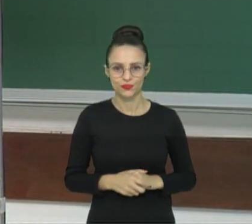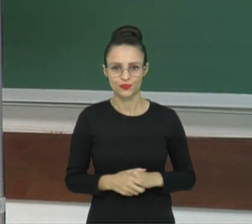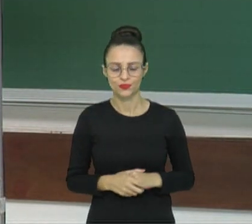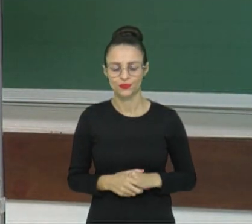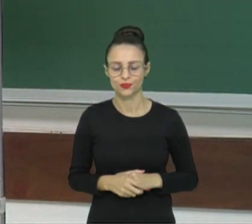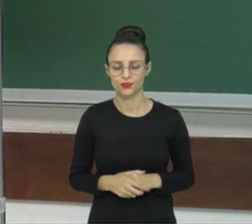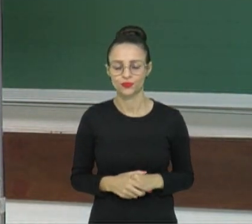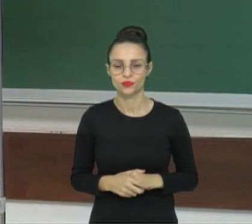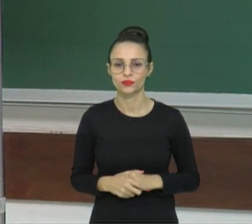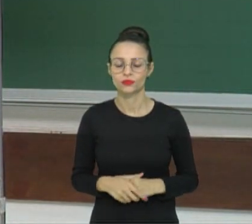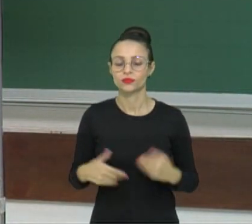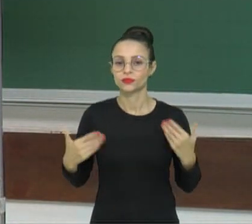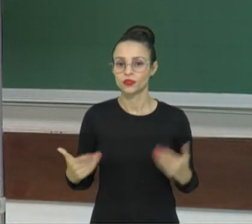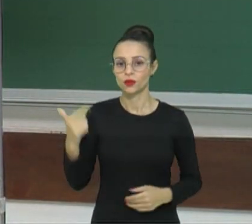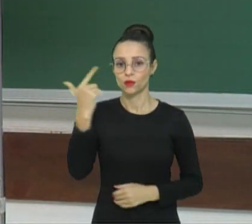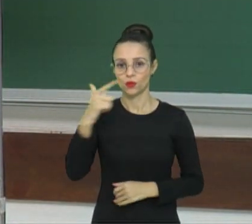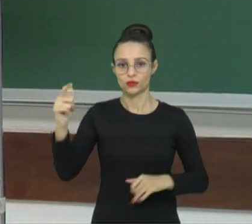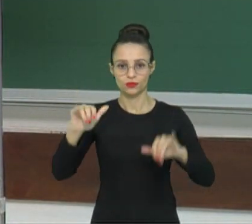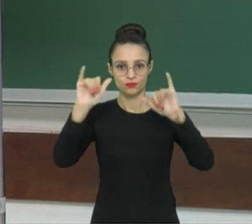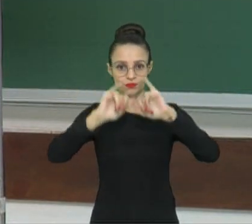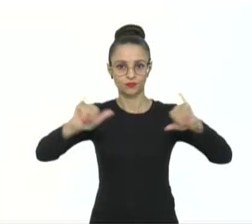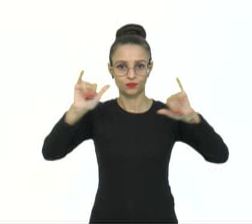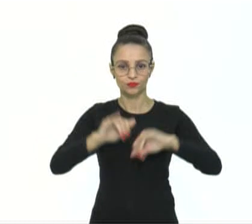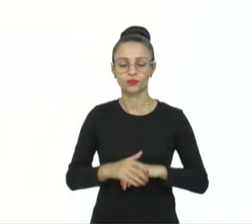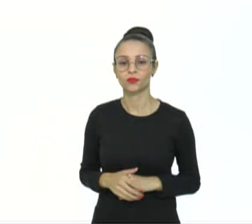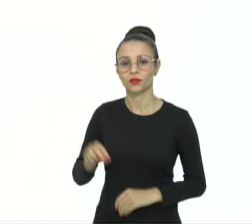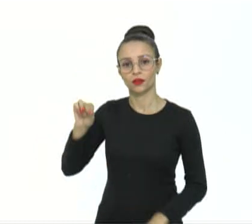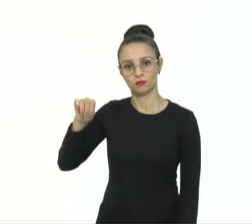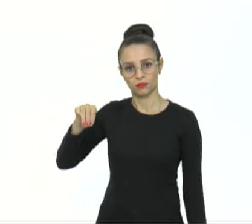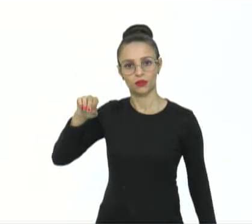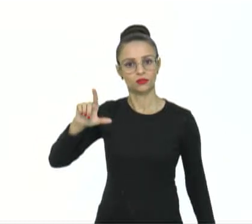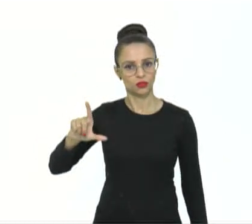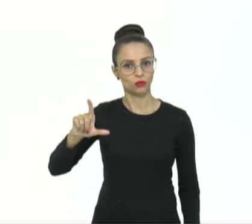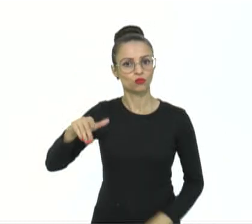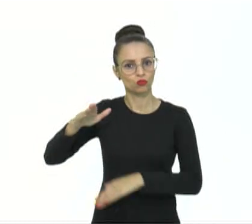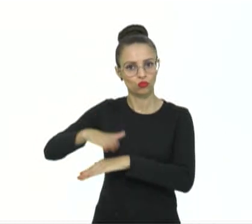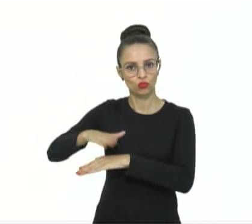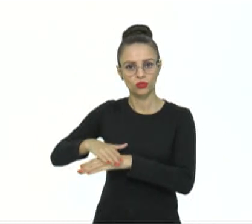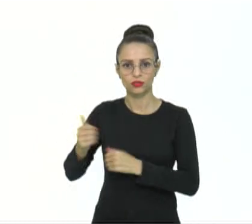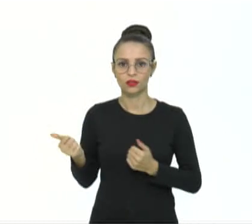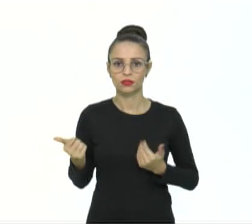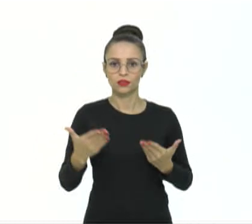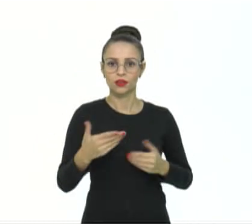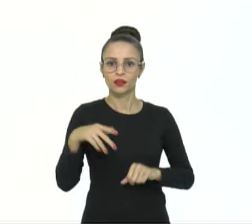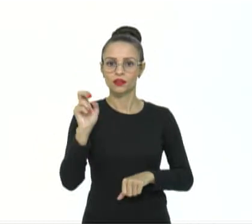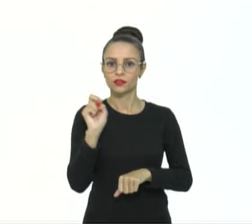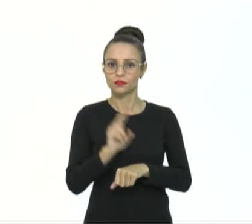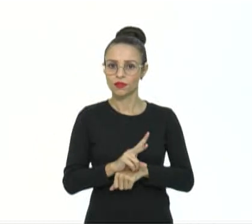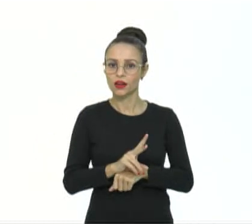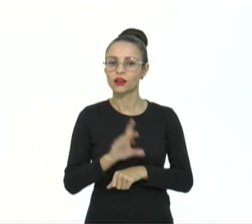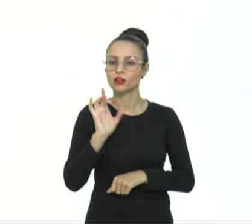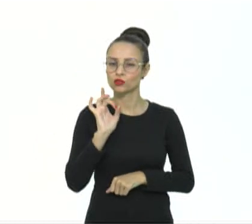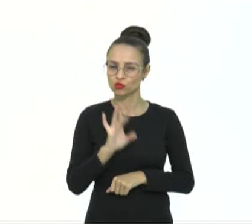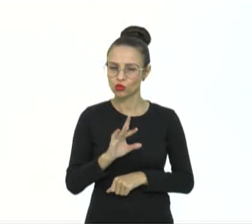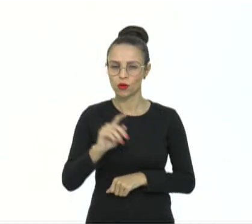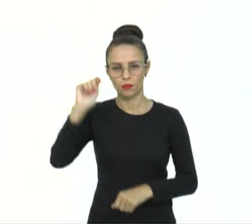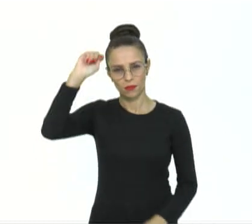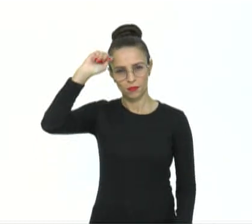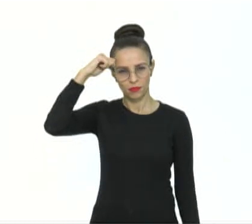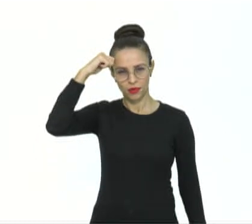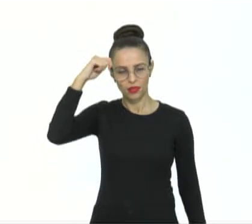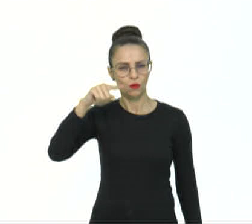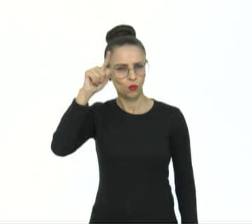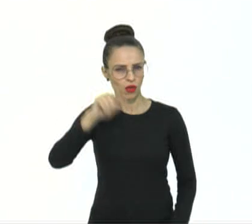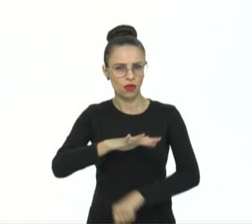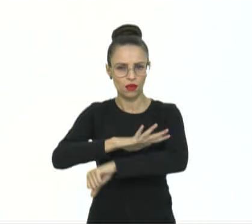Continuando, nós temos a outra notícia. Magazine Luiza, dar vaga só para negros é racismo reverso? Essa